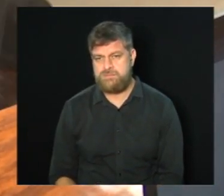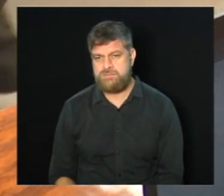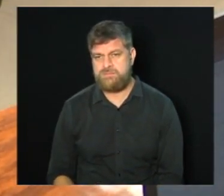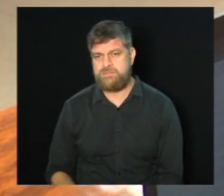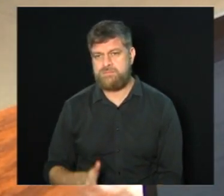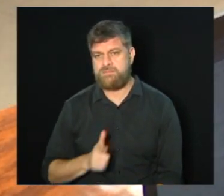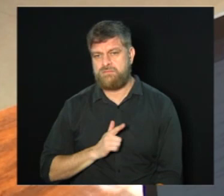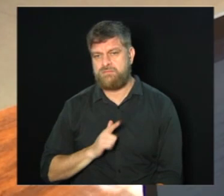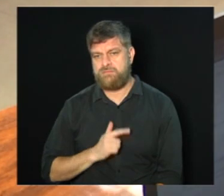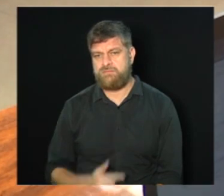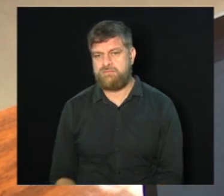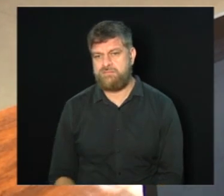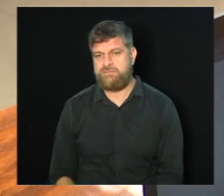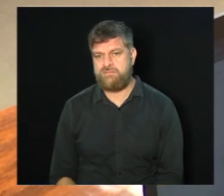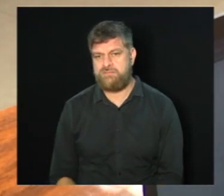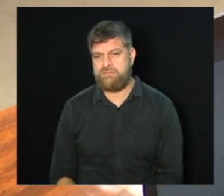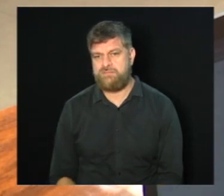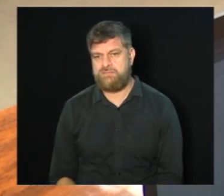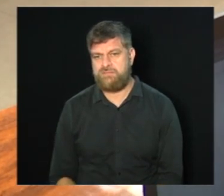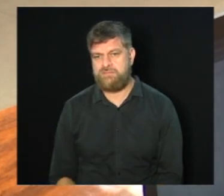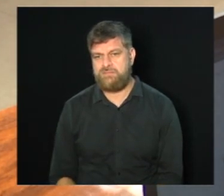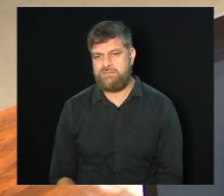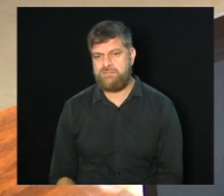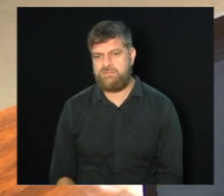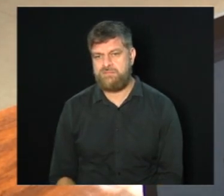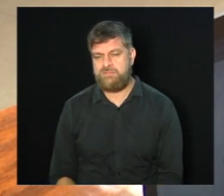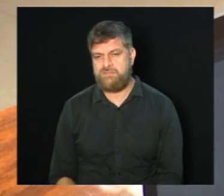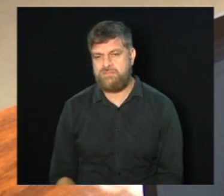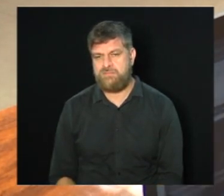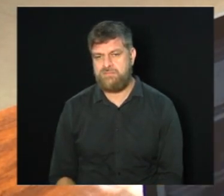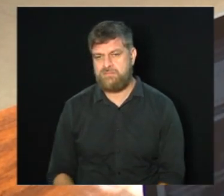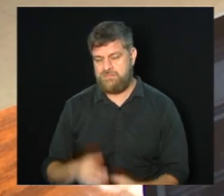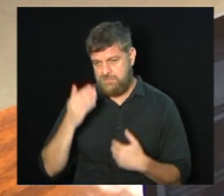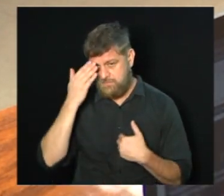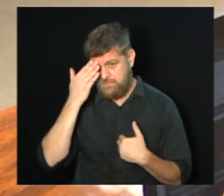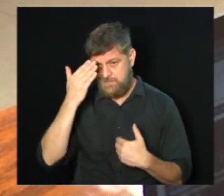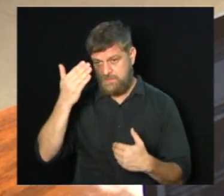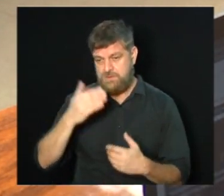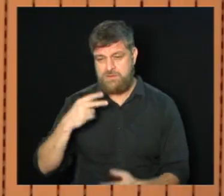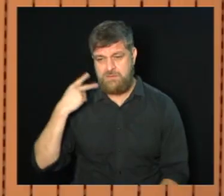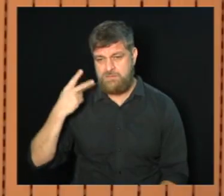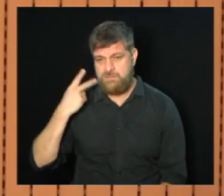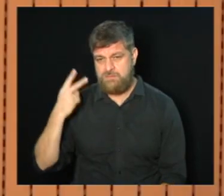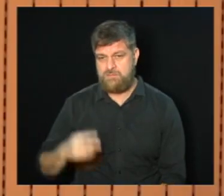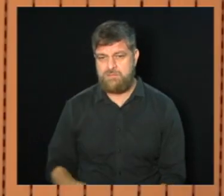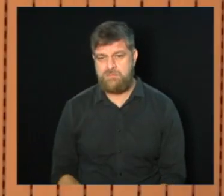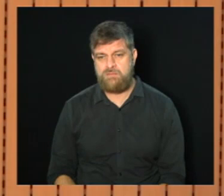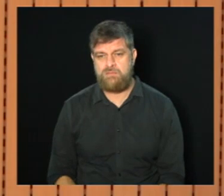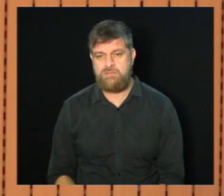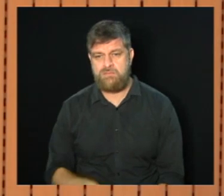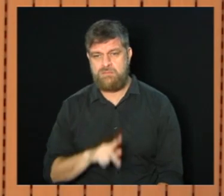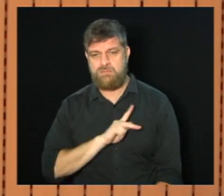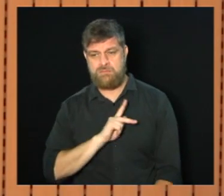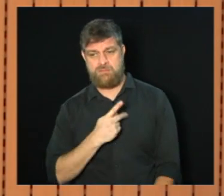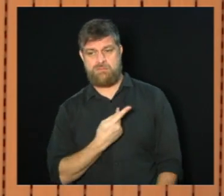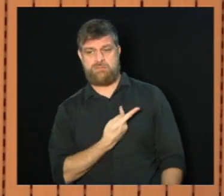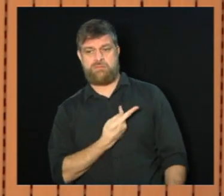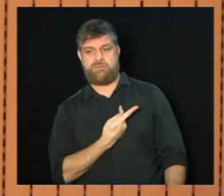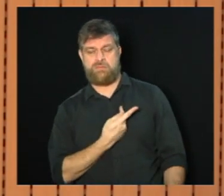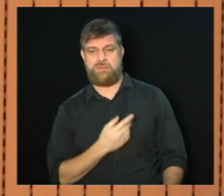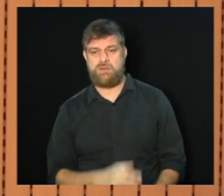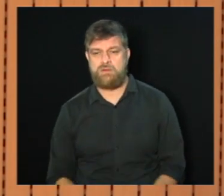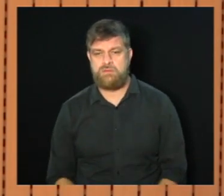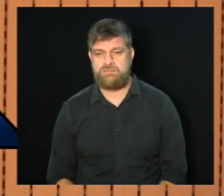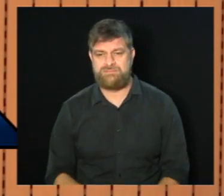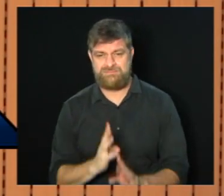mais de três, porque aí já passou, né? Então. Mas... Obrigado, vereador Edson Ribeiro. Eu que agradeço, porque, Paulo, é o seguinte,